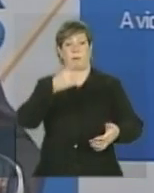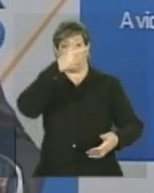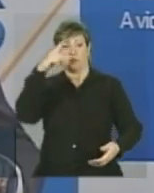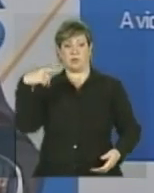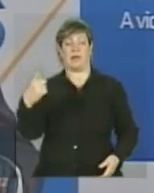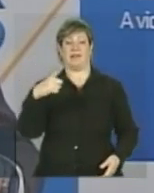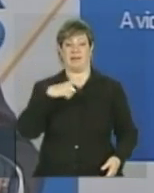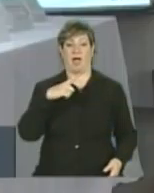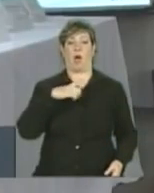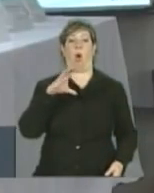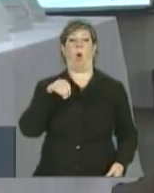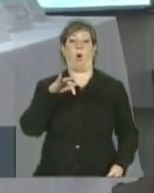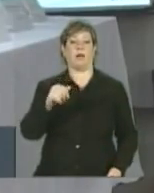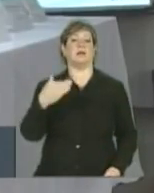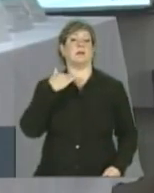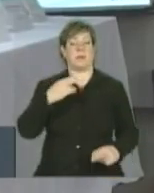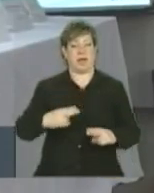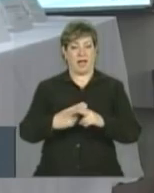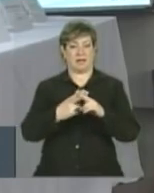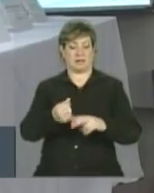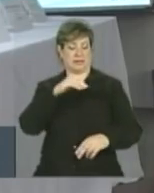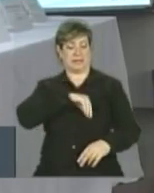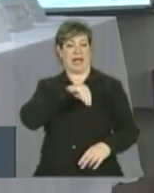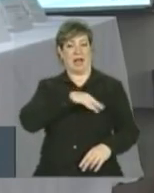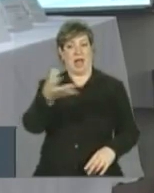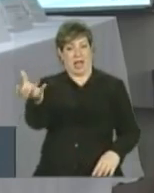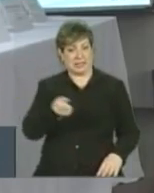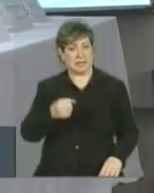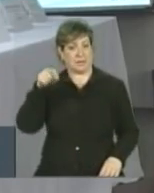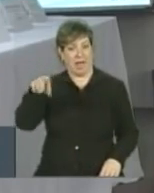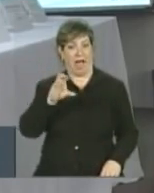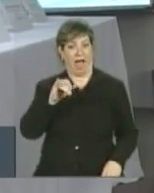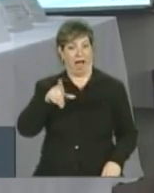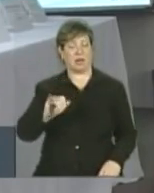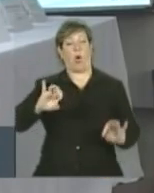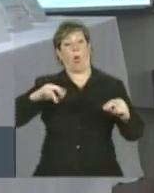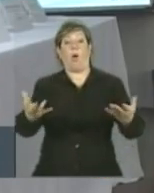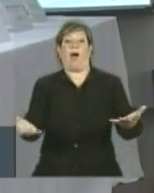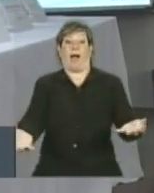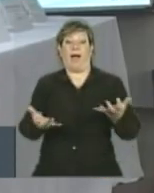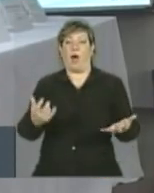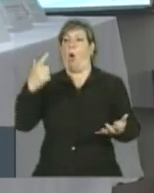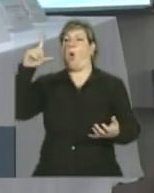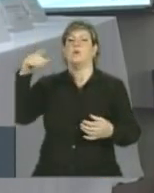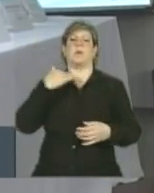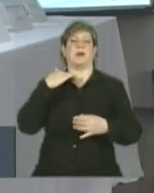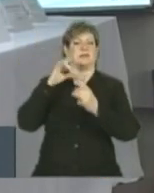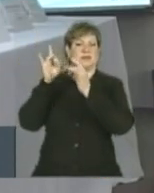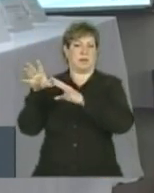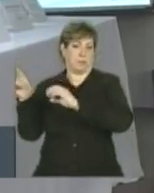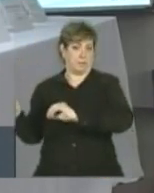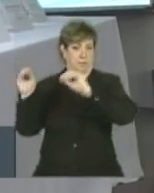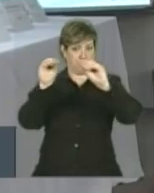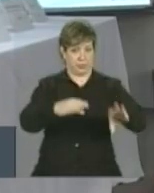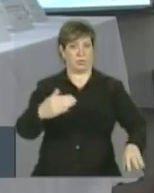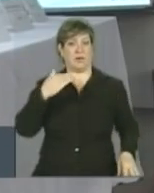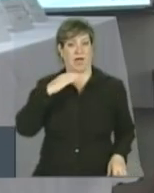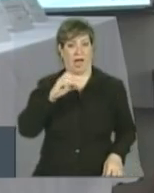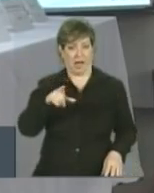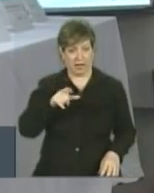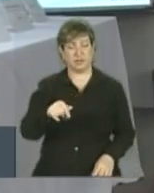tenha conta na Caixa, que tenha conta salário na Caixa, ou qualquer cidadão que queira ter conta salário na Caixa, vai contar com